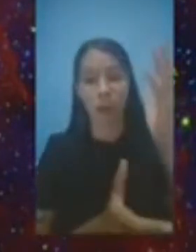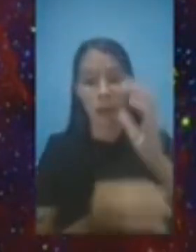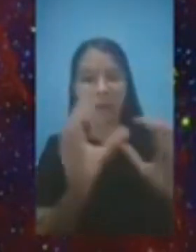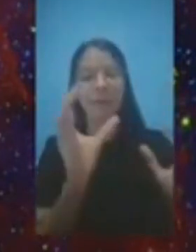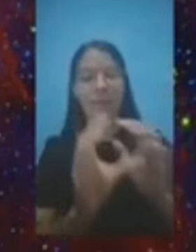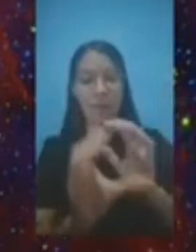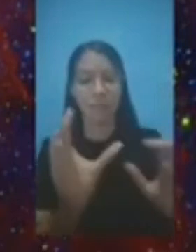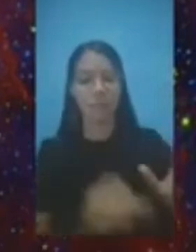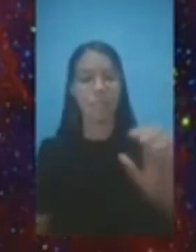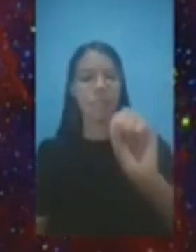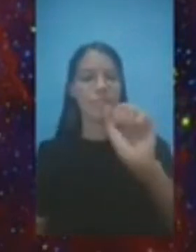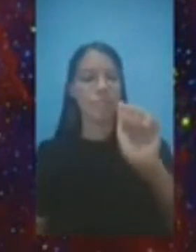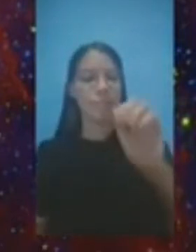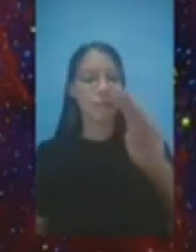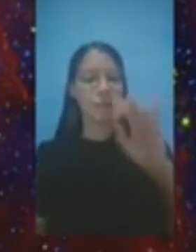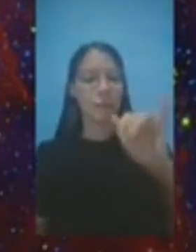A sabiá.